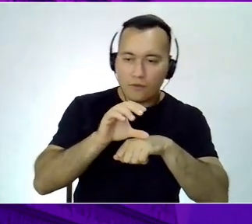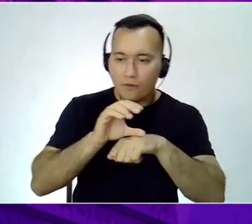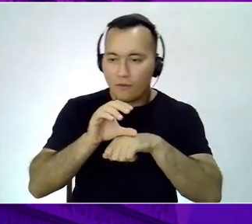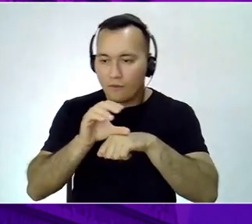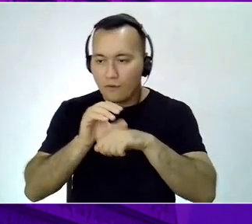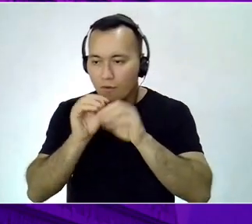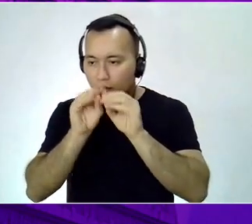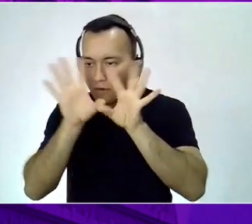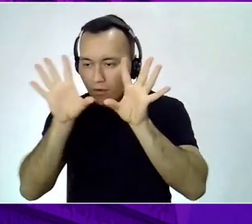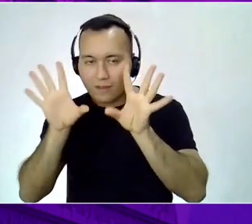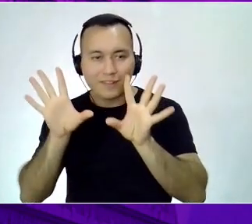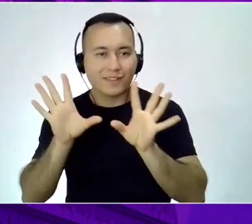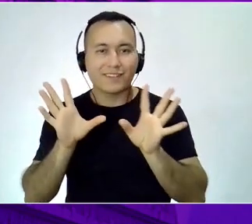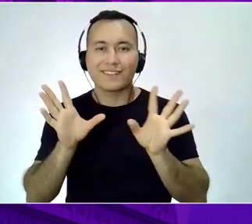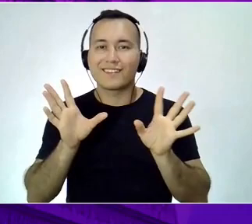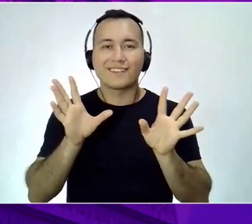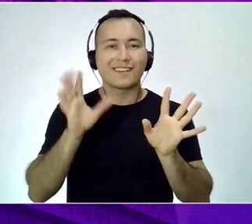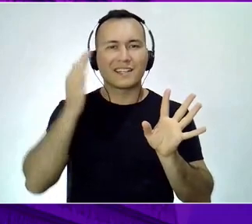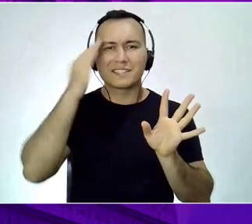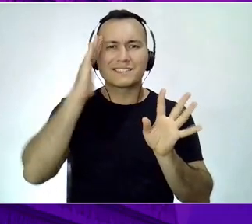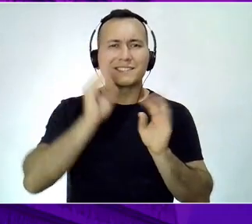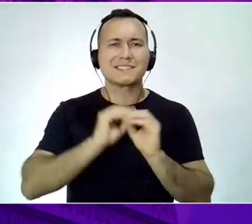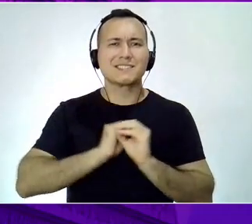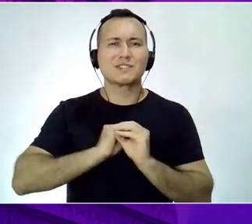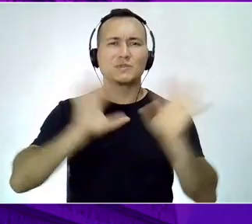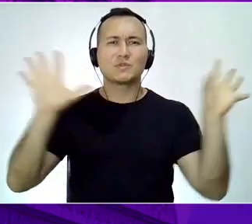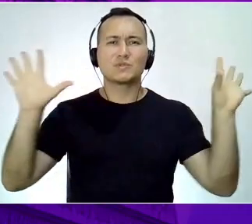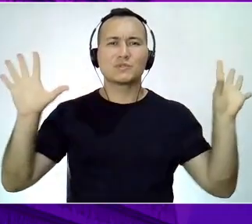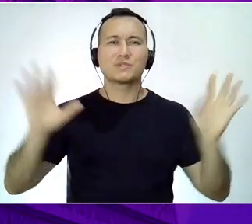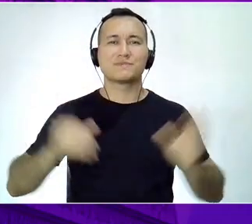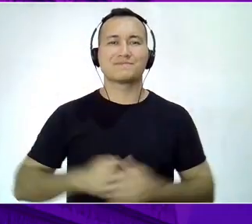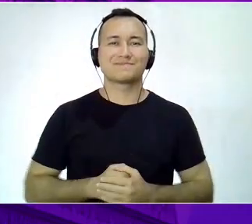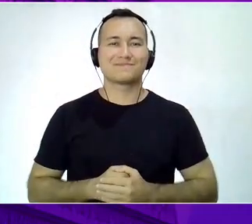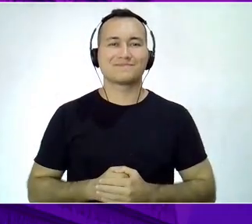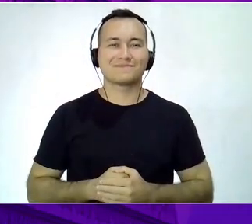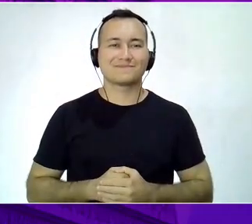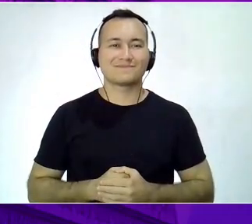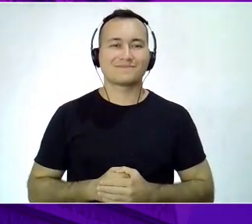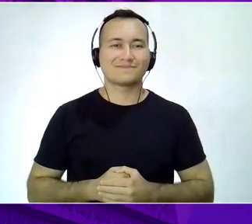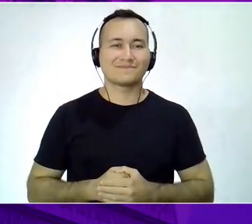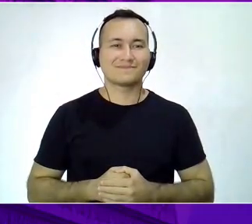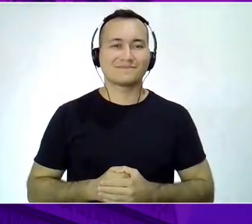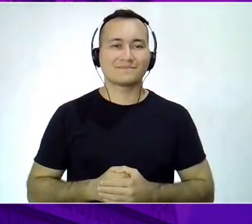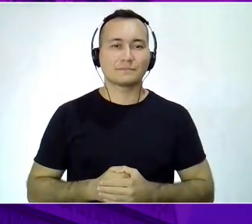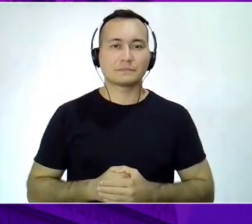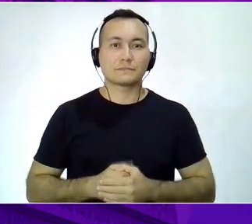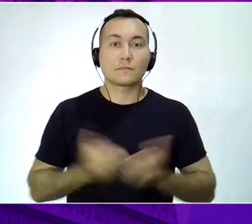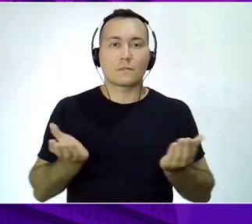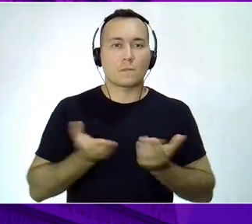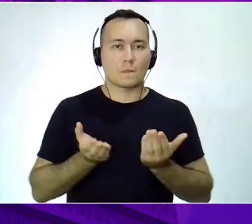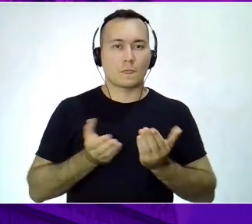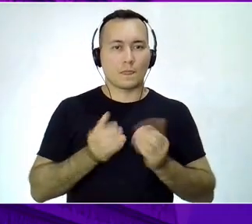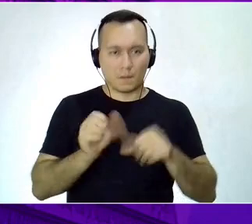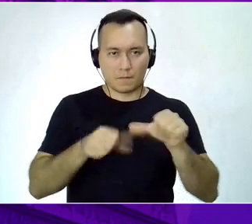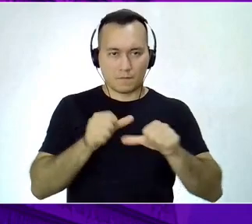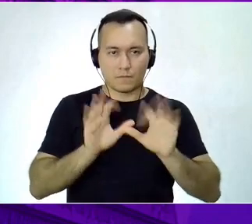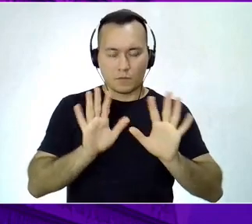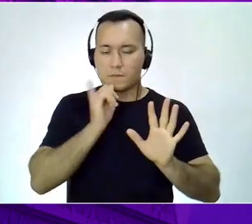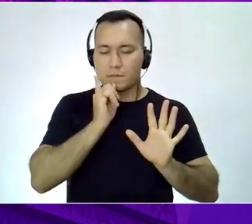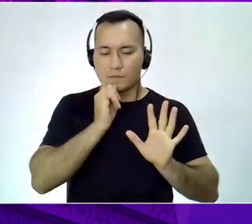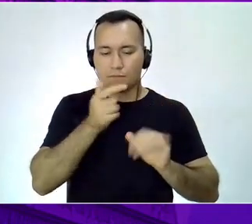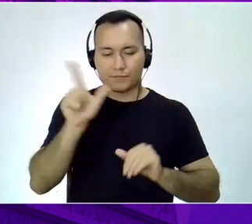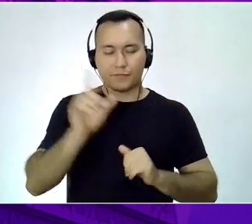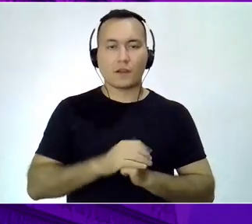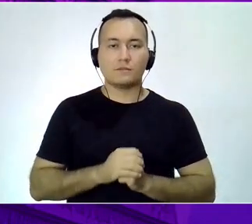ver a subcategoria, tá? Agora, digamos que eu quero mudar um pouquinho, tá? Eu quero aumentar um pouco a minha precisão. Então,